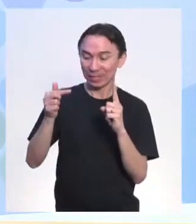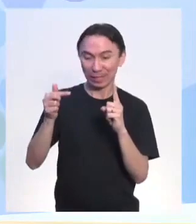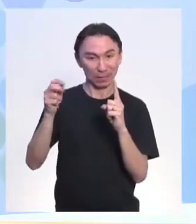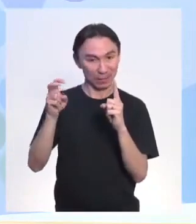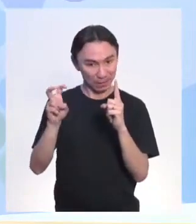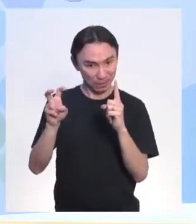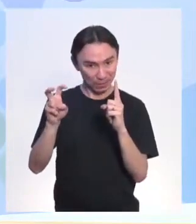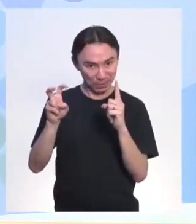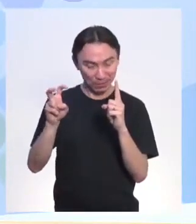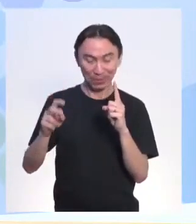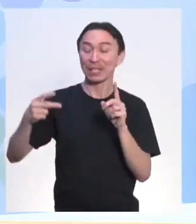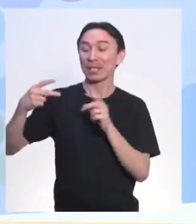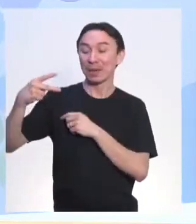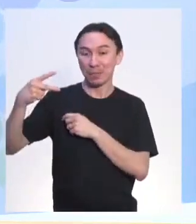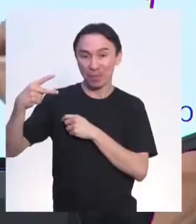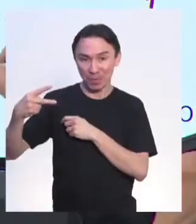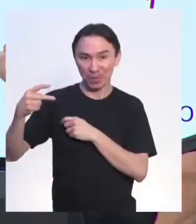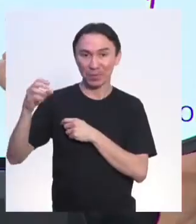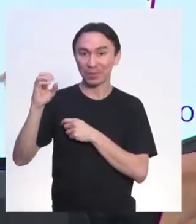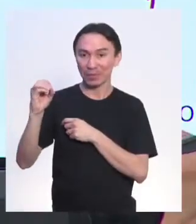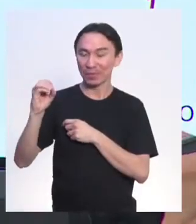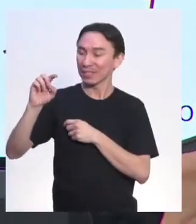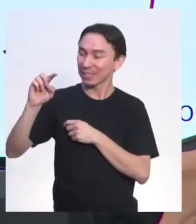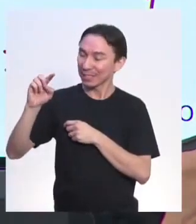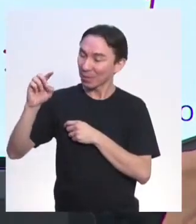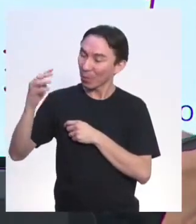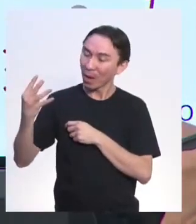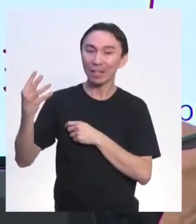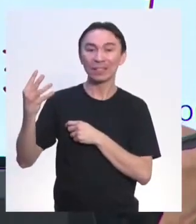0,75, que é maior do que